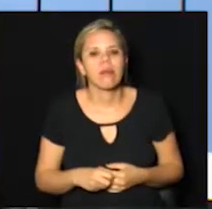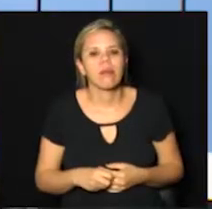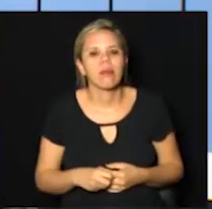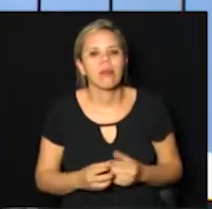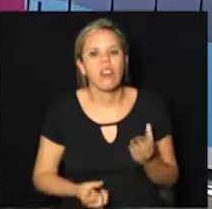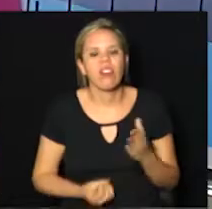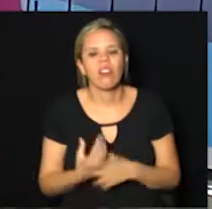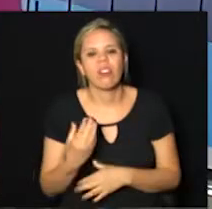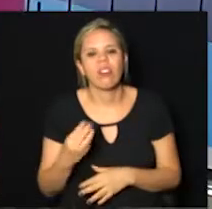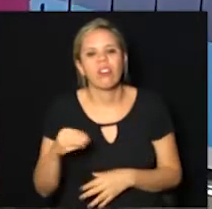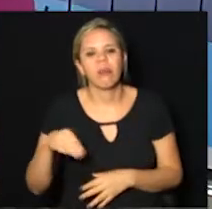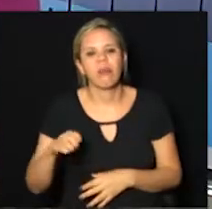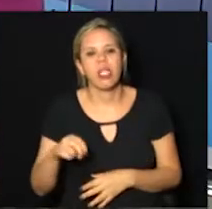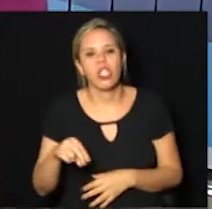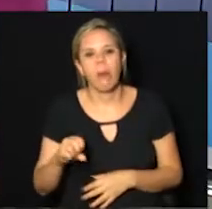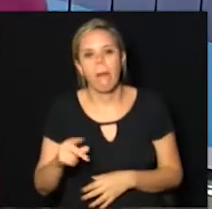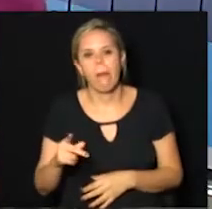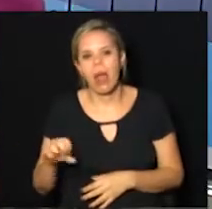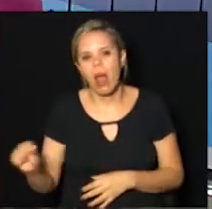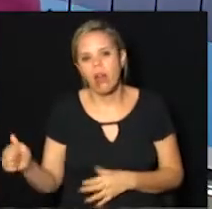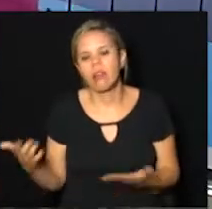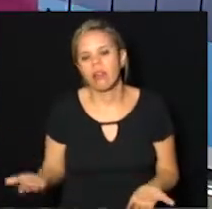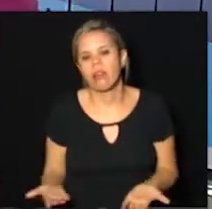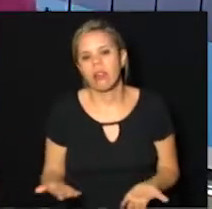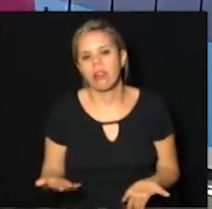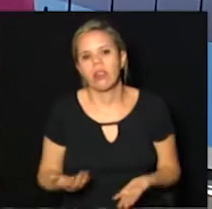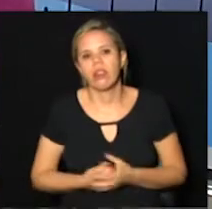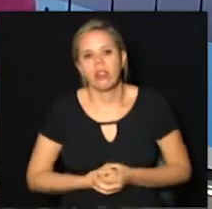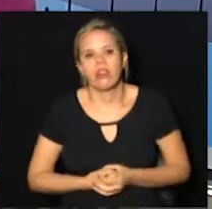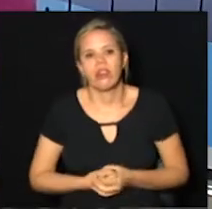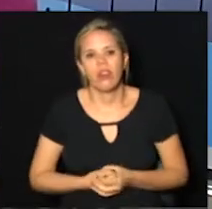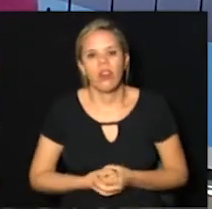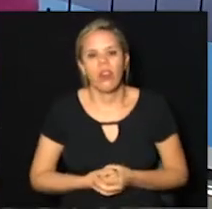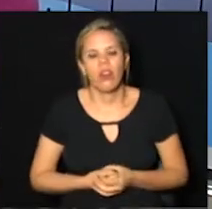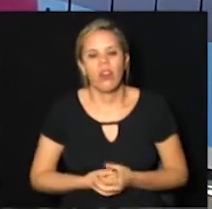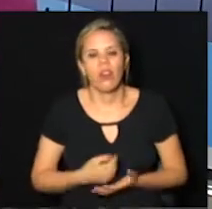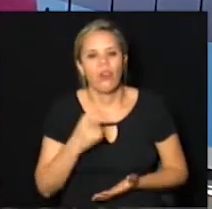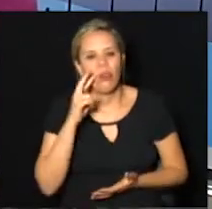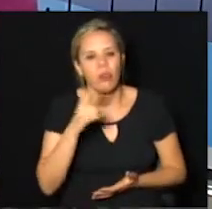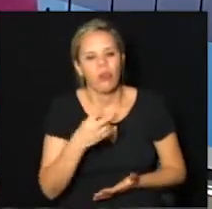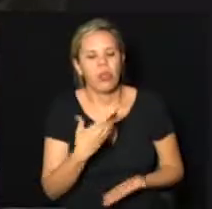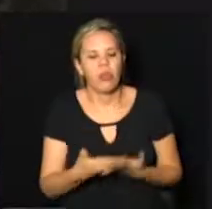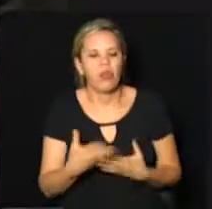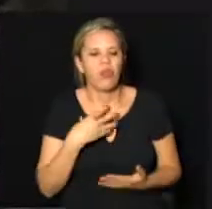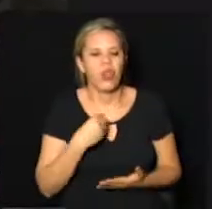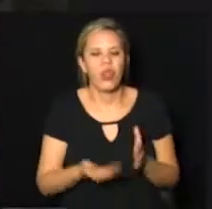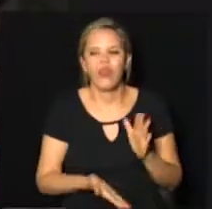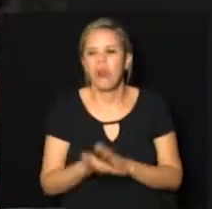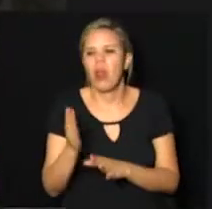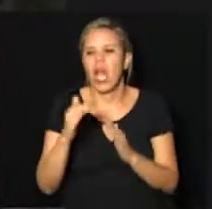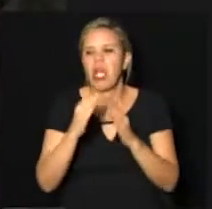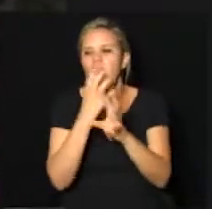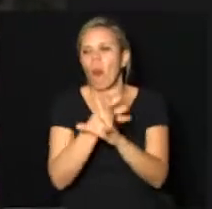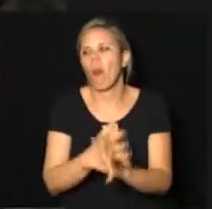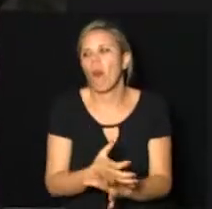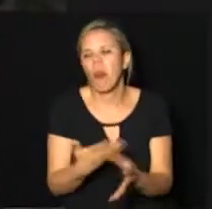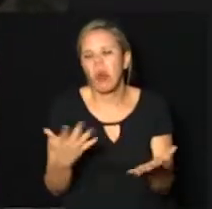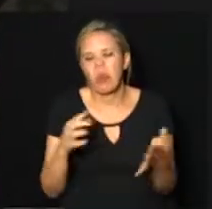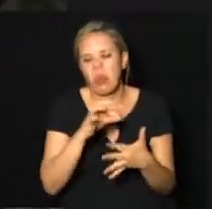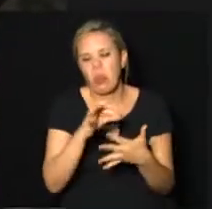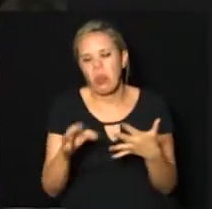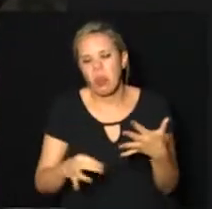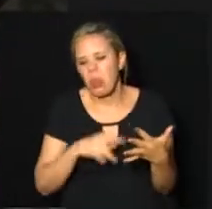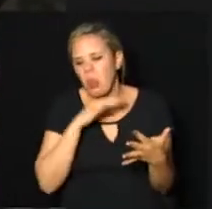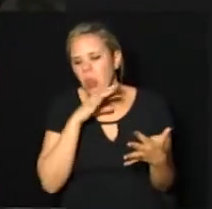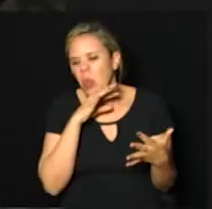menopausa. Isso, vou perder meus filhos, né? A casa vai ficar vazia. Enfim, tudo isso, claro,